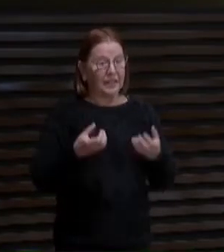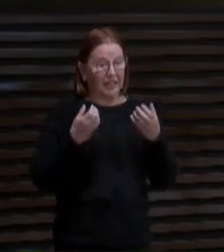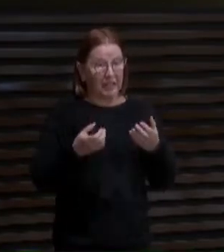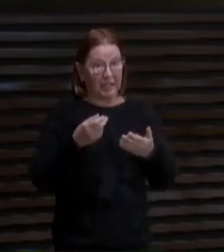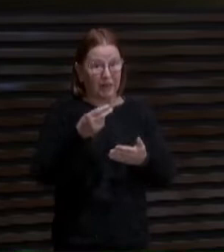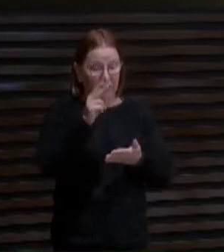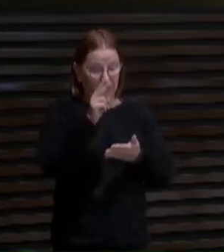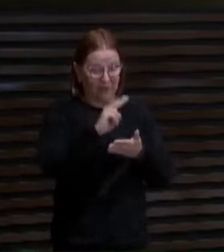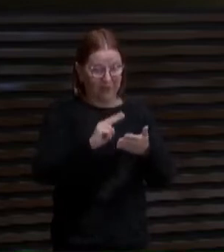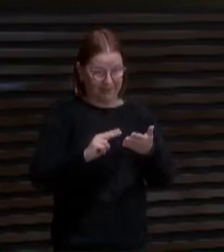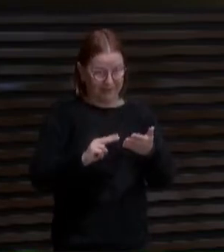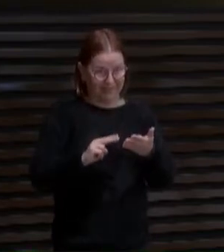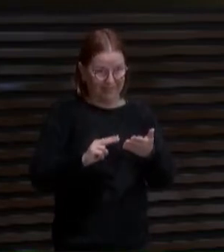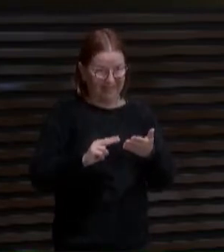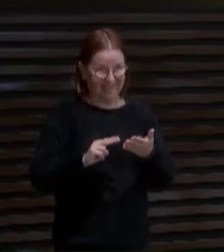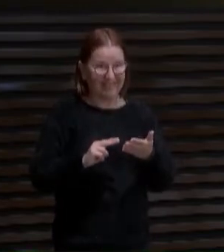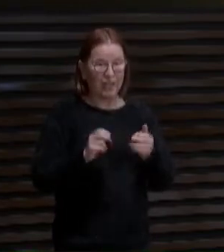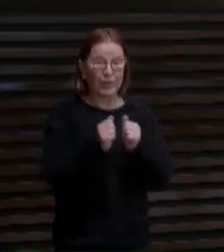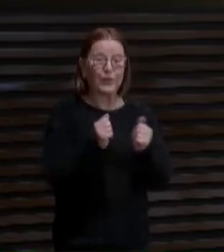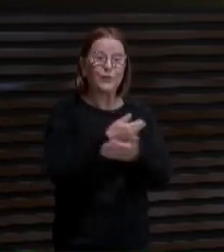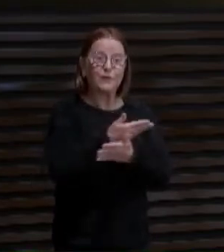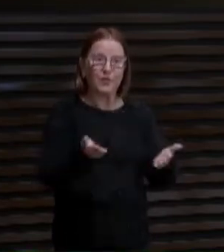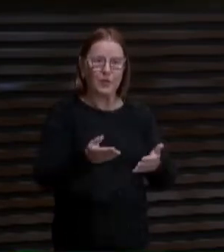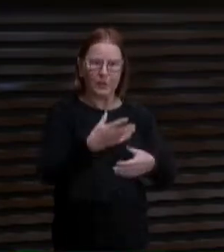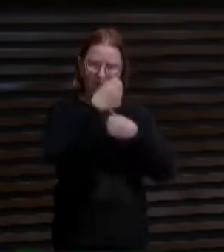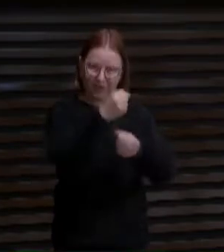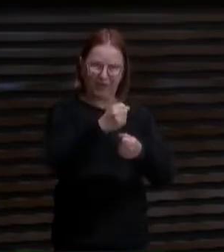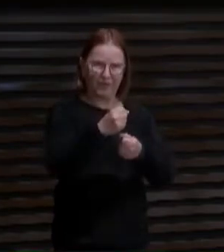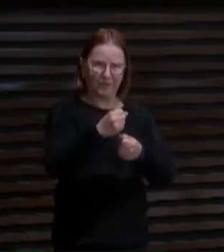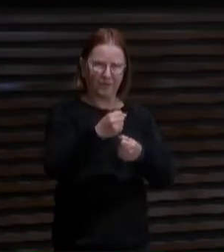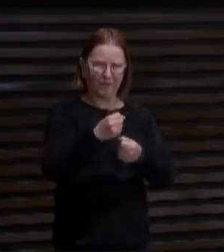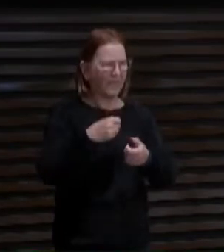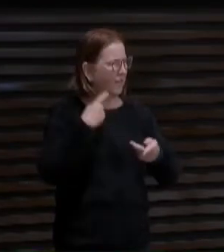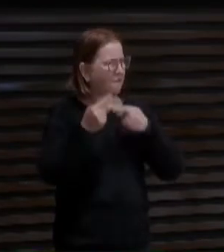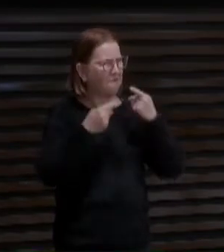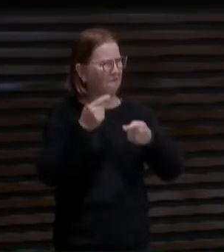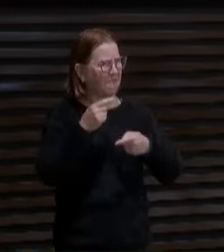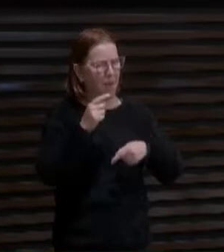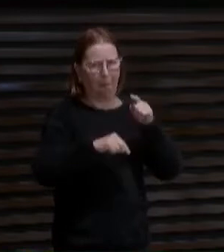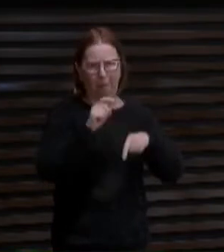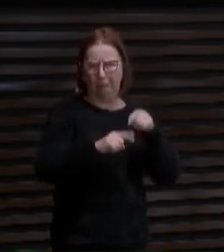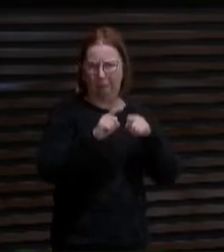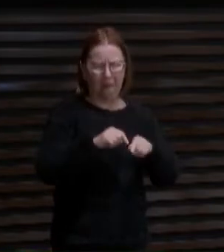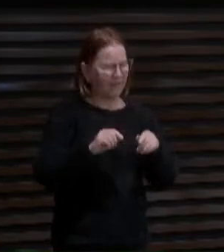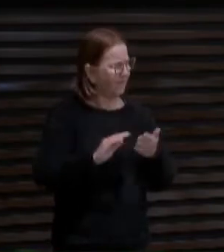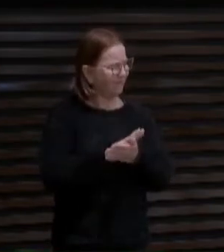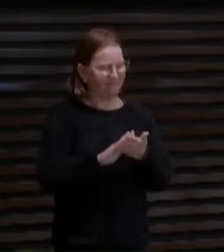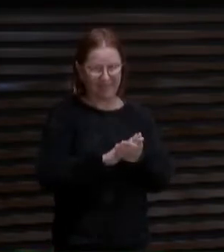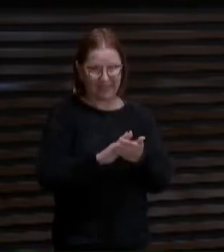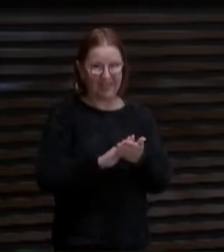de força vamos lá não saia da vossa boca nenhuma palavra